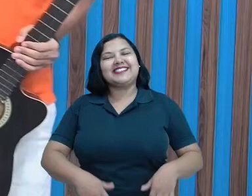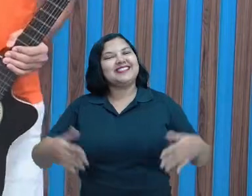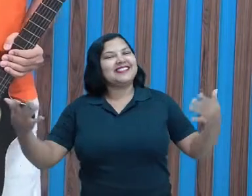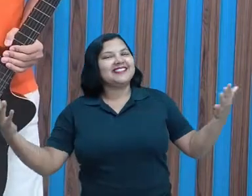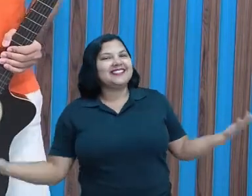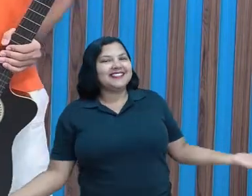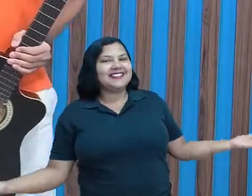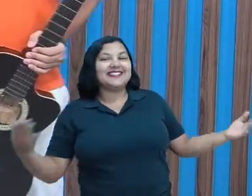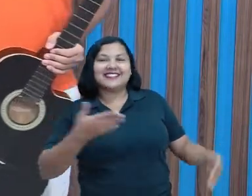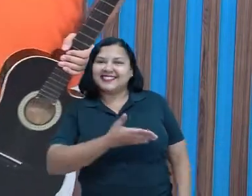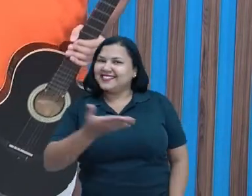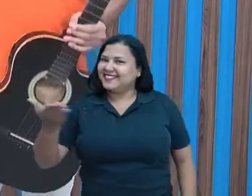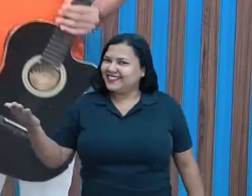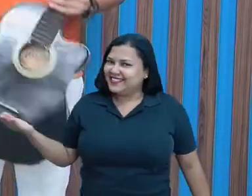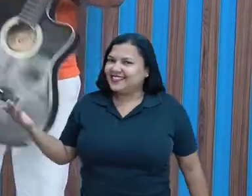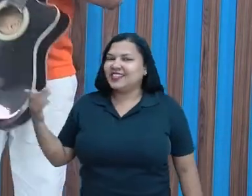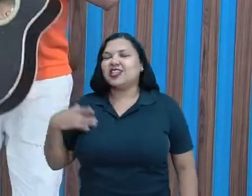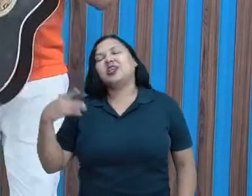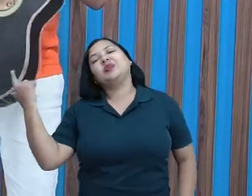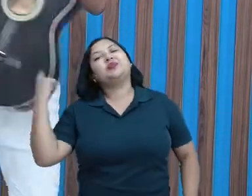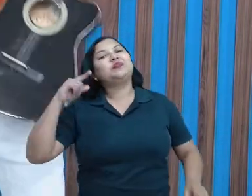E aí, sobreviventes do caos?